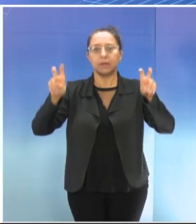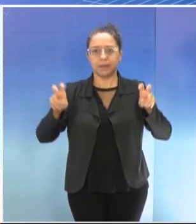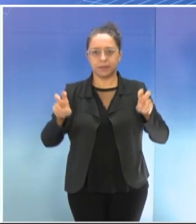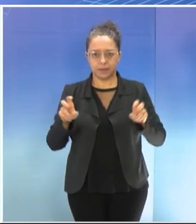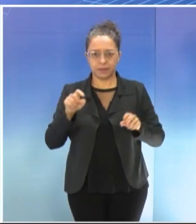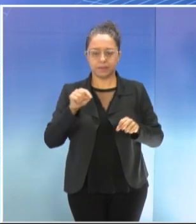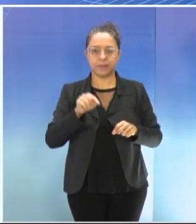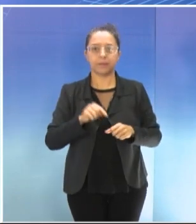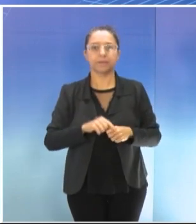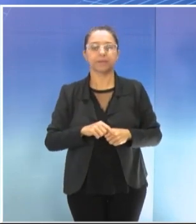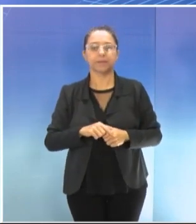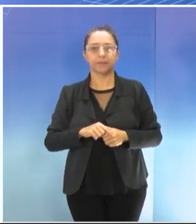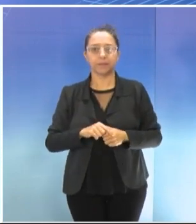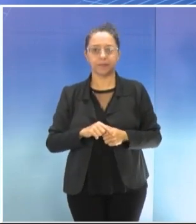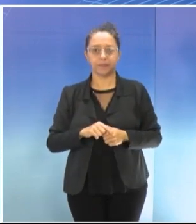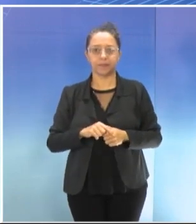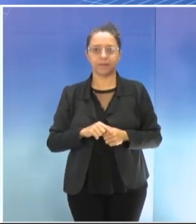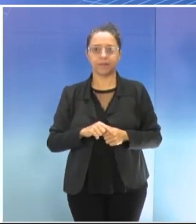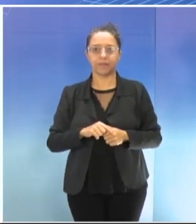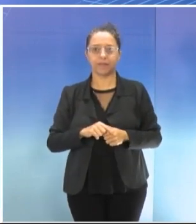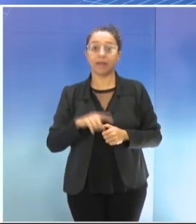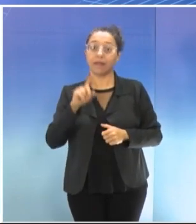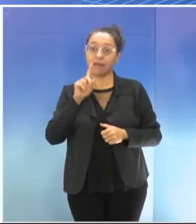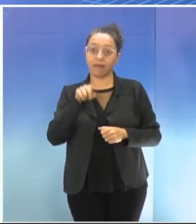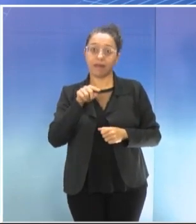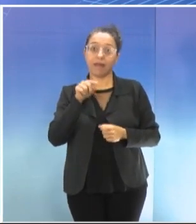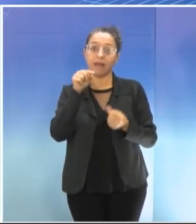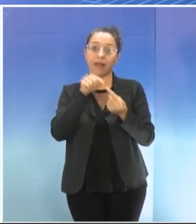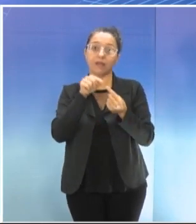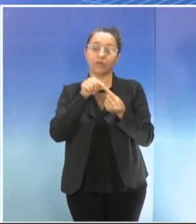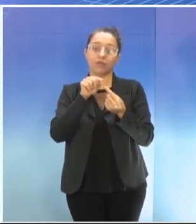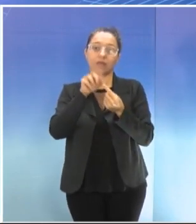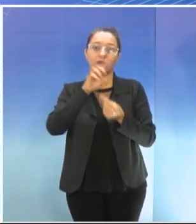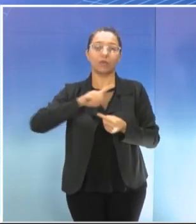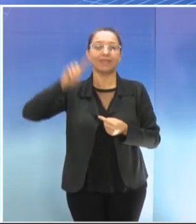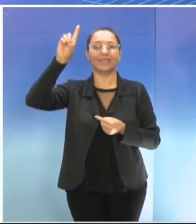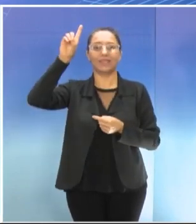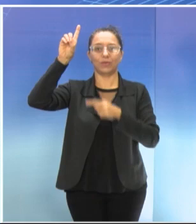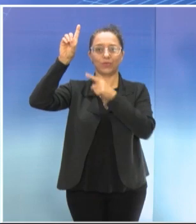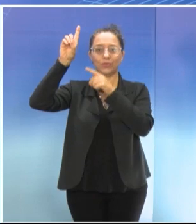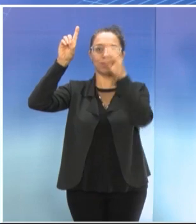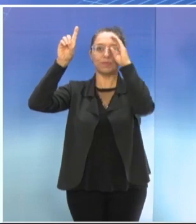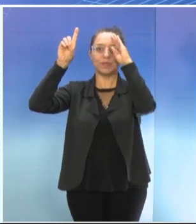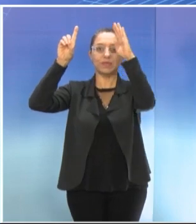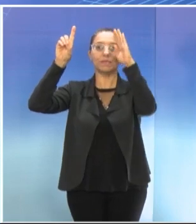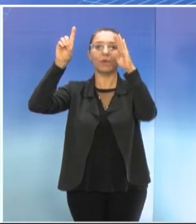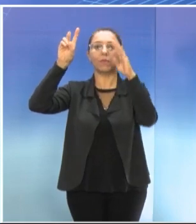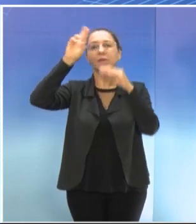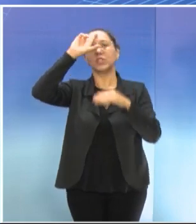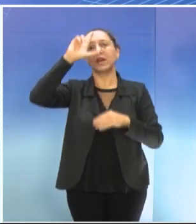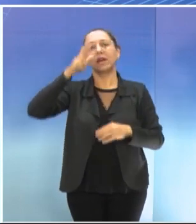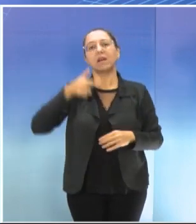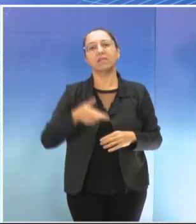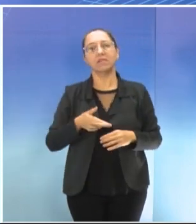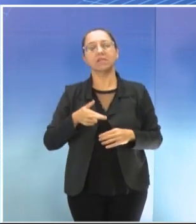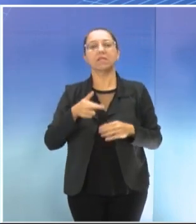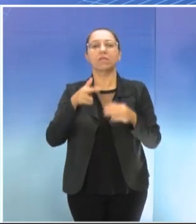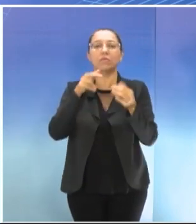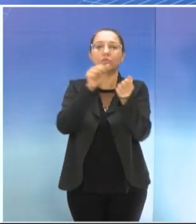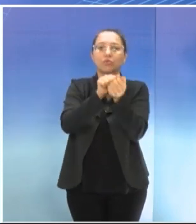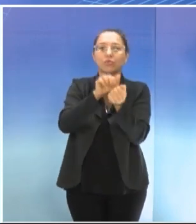temas a serem trabalhados nesse período, serem temas relacionados a Deus